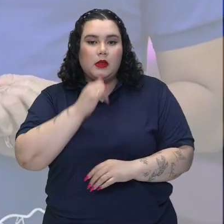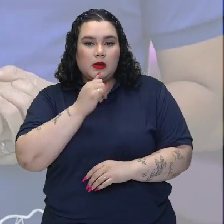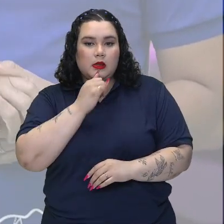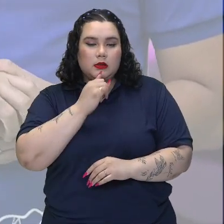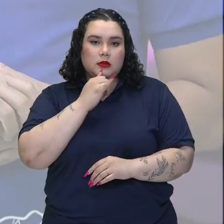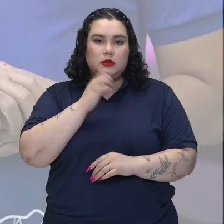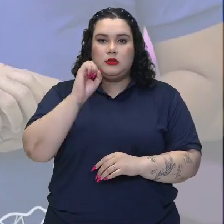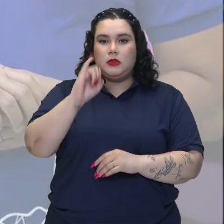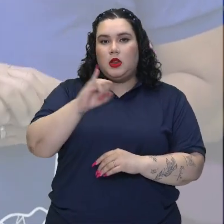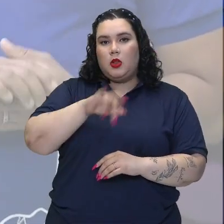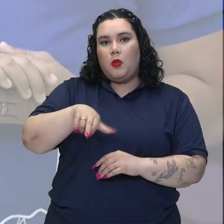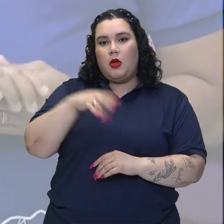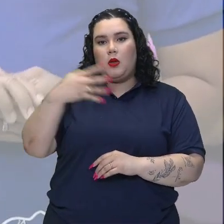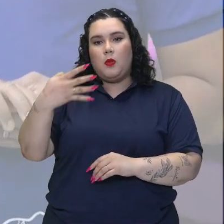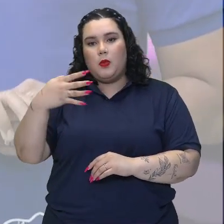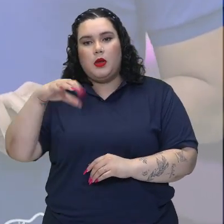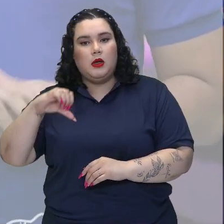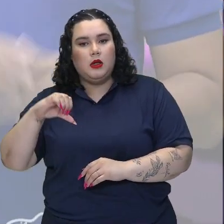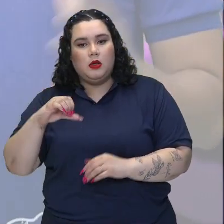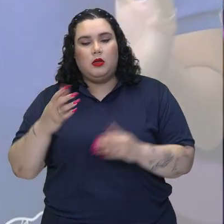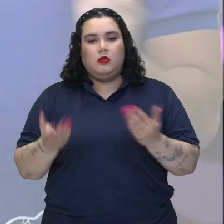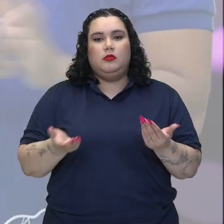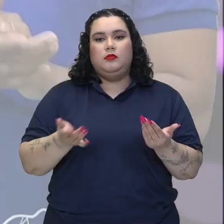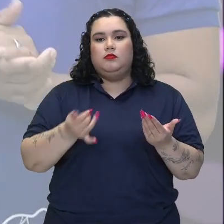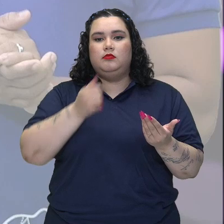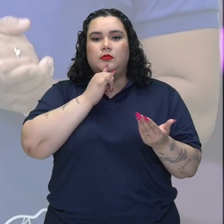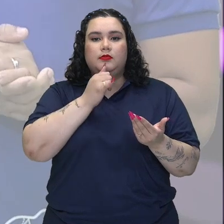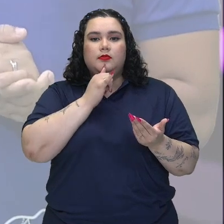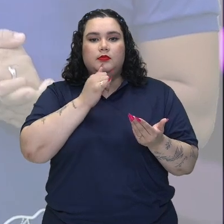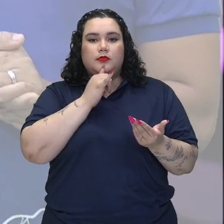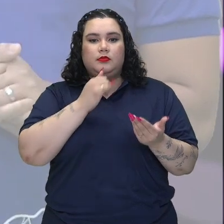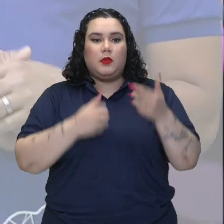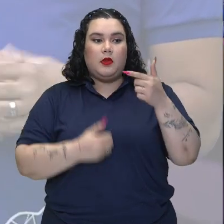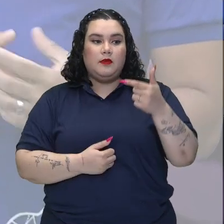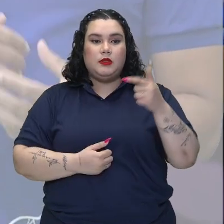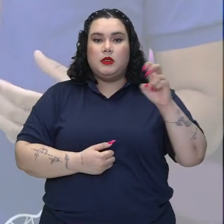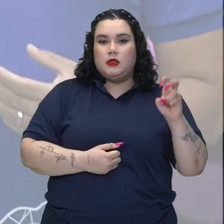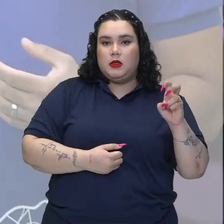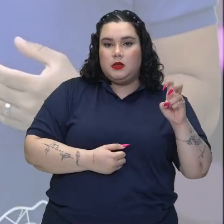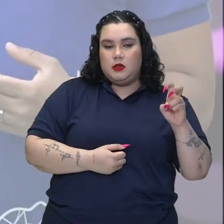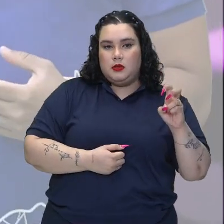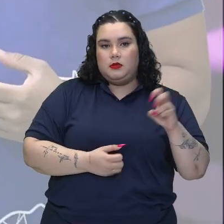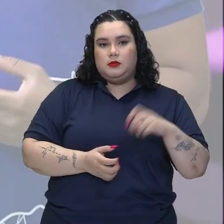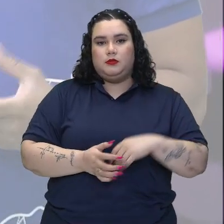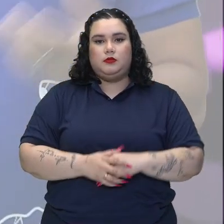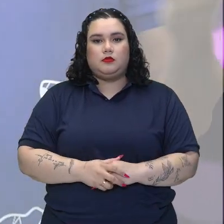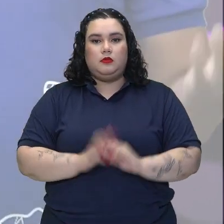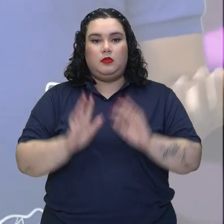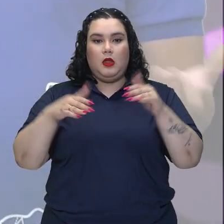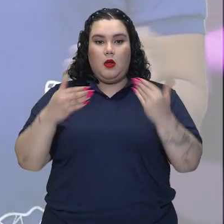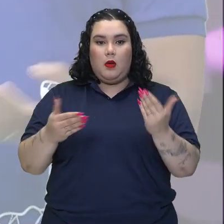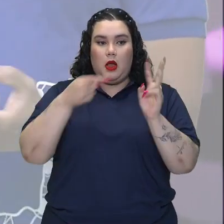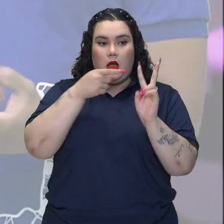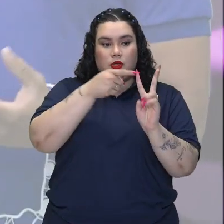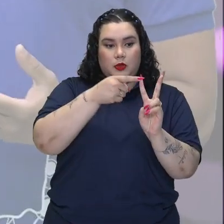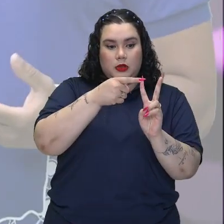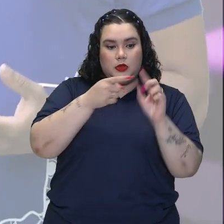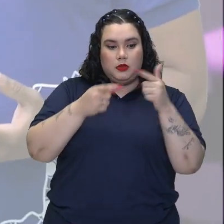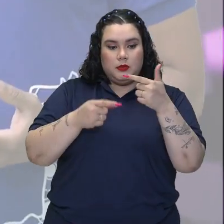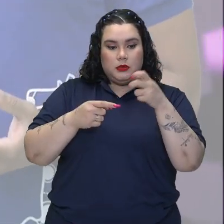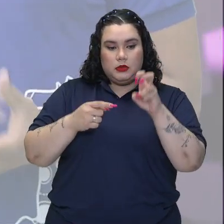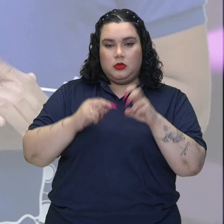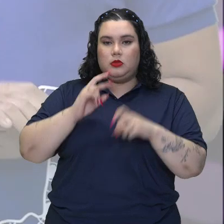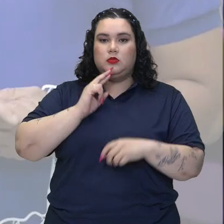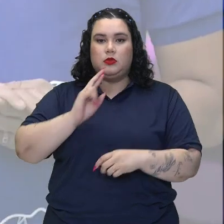fosse 49, fosse 25, então a raiz quadrada de 25 é